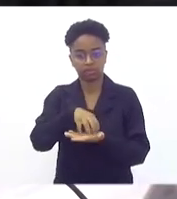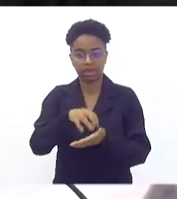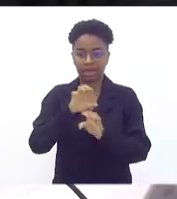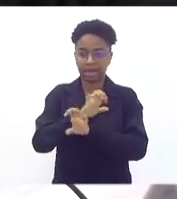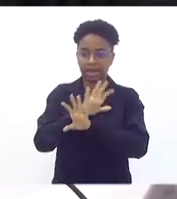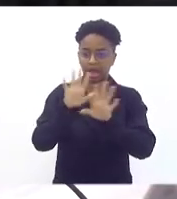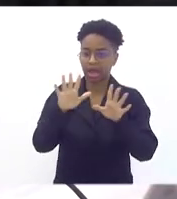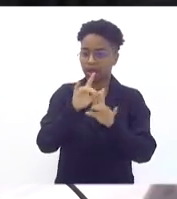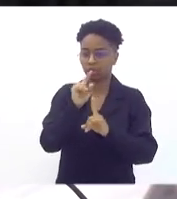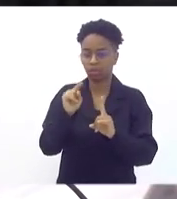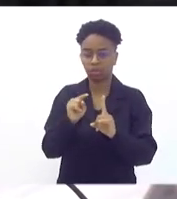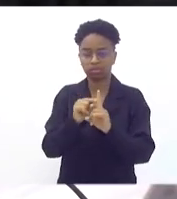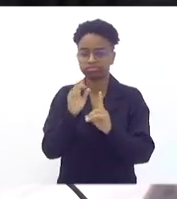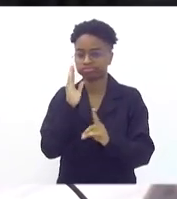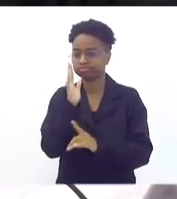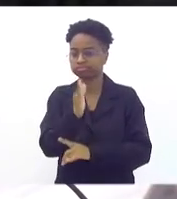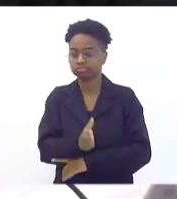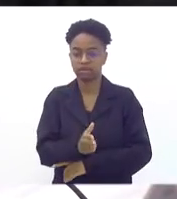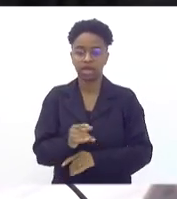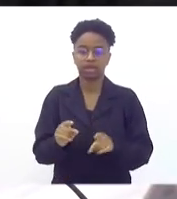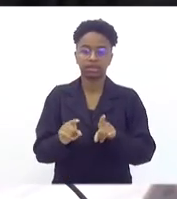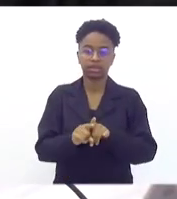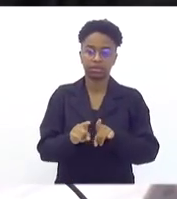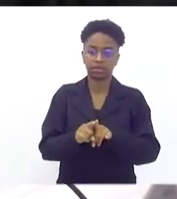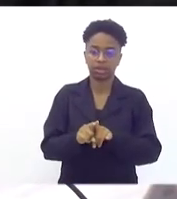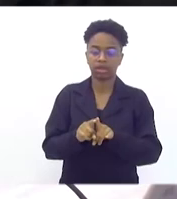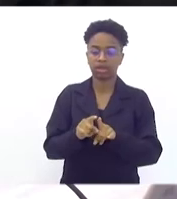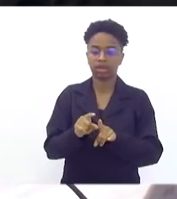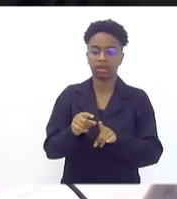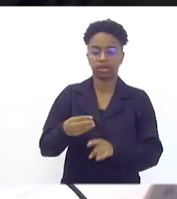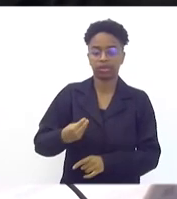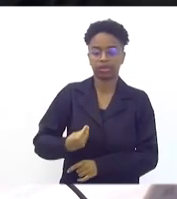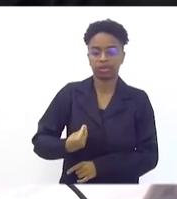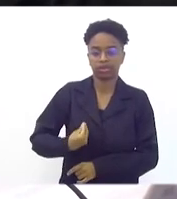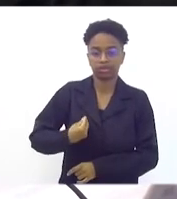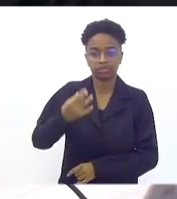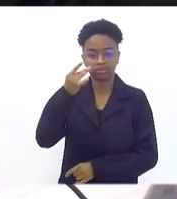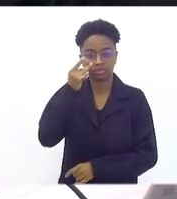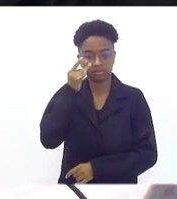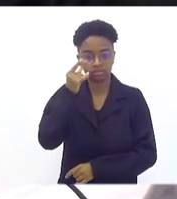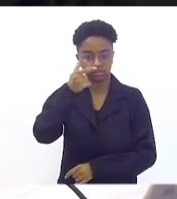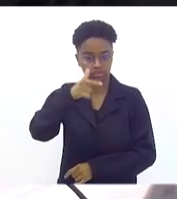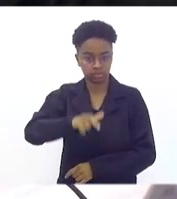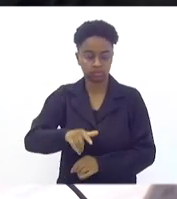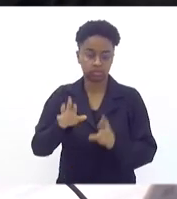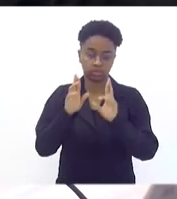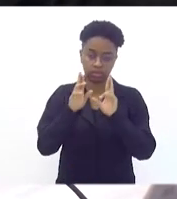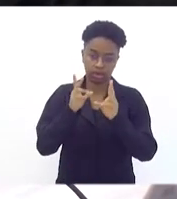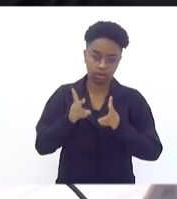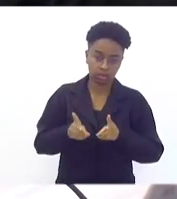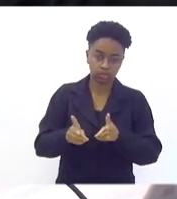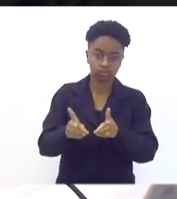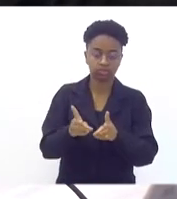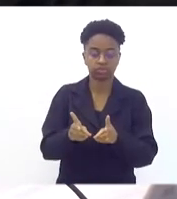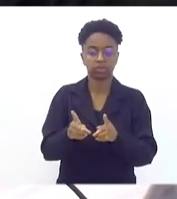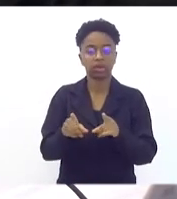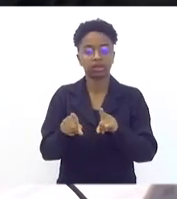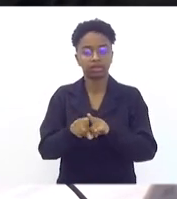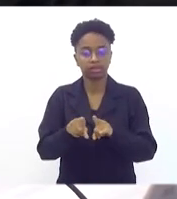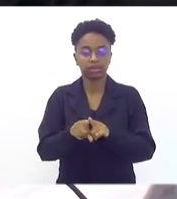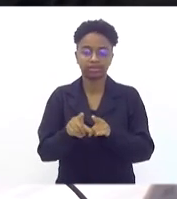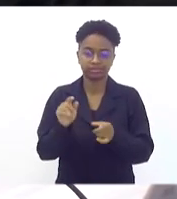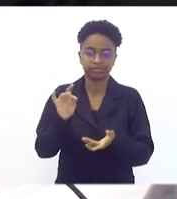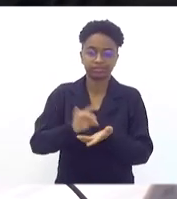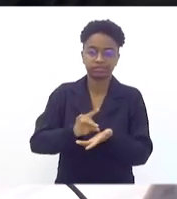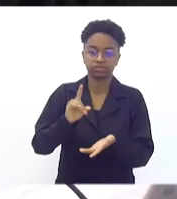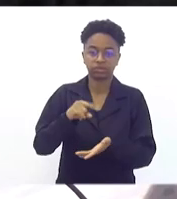objetiva e também a presença mais uma vez e que seja uma constante e que a gente possa de